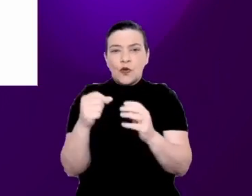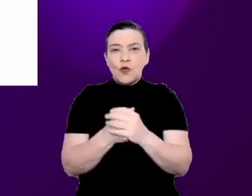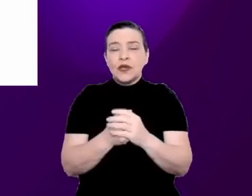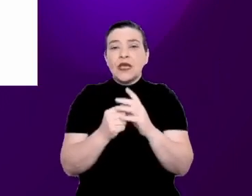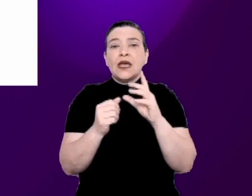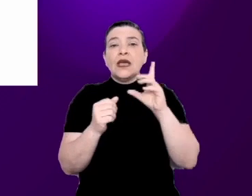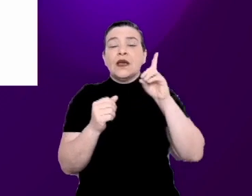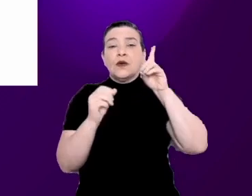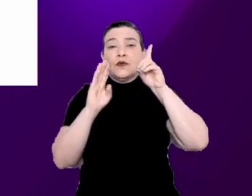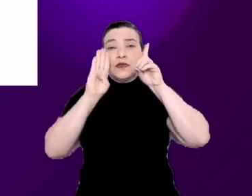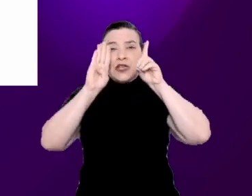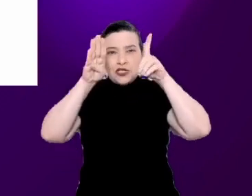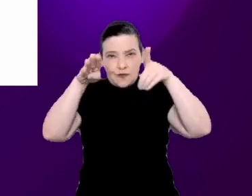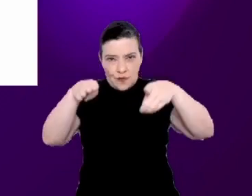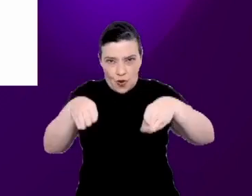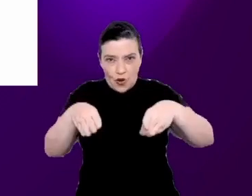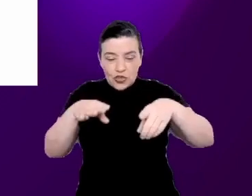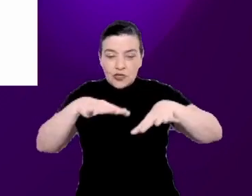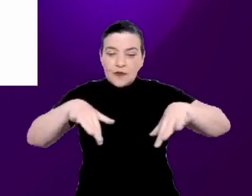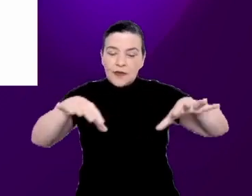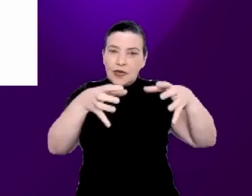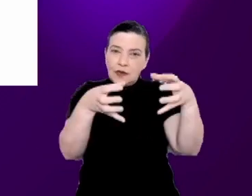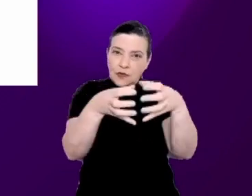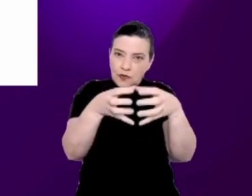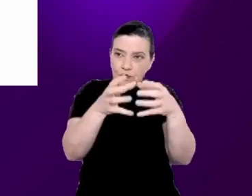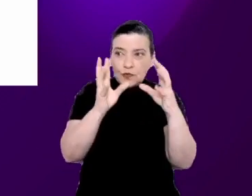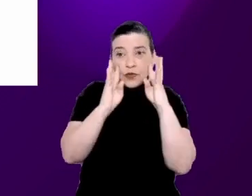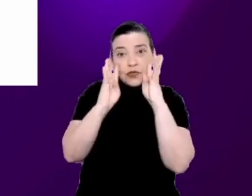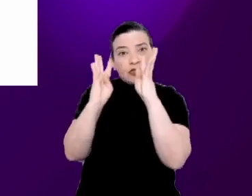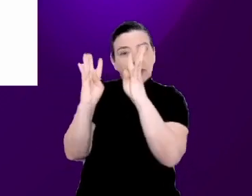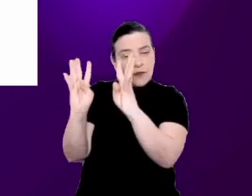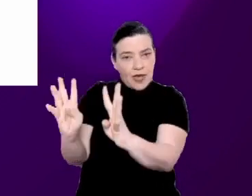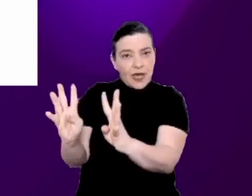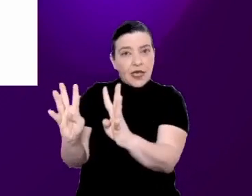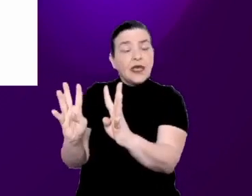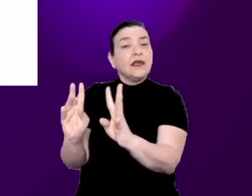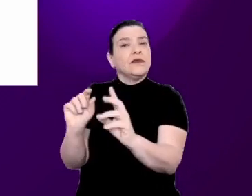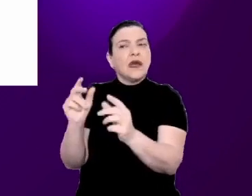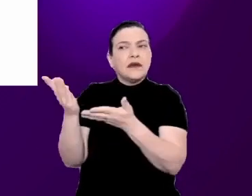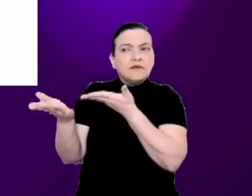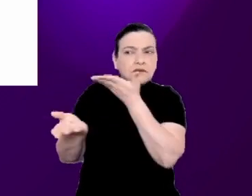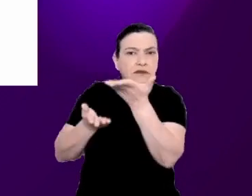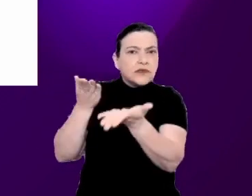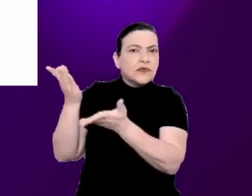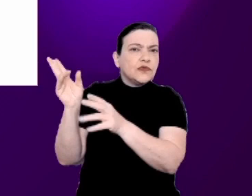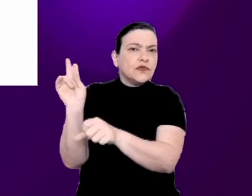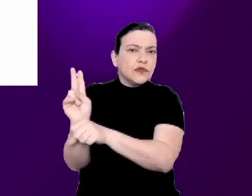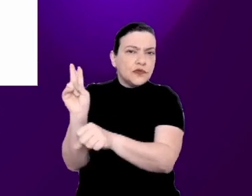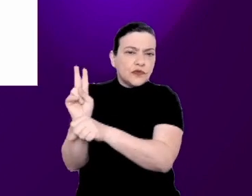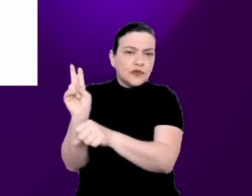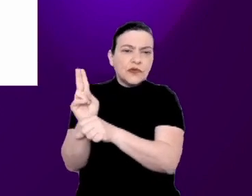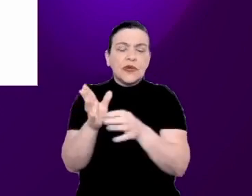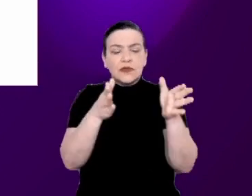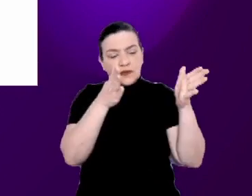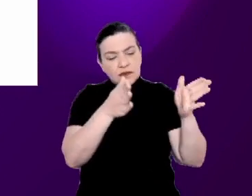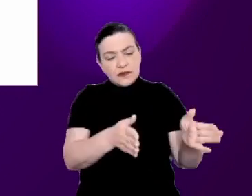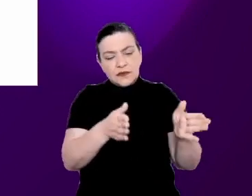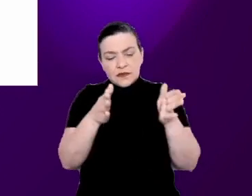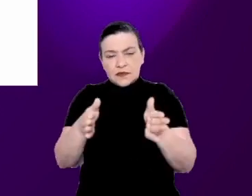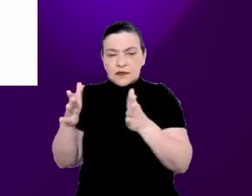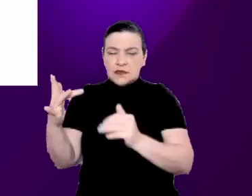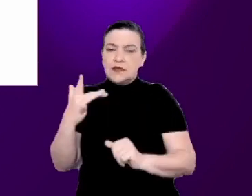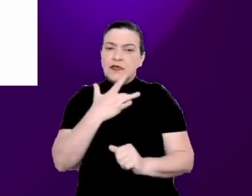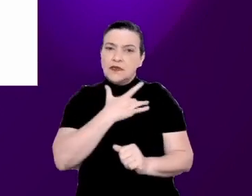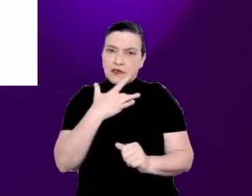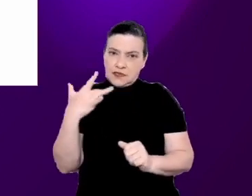tanto de instruções para a equipe assistencial em relação ao cuidado a ser prestado em cada condição de saúde que está envolvida aqui